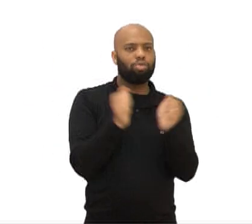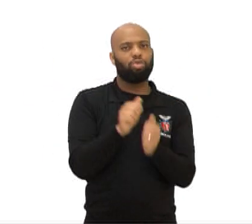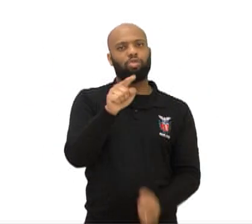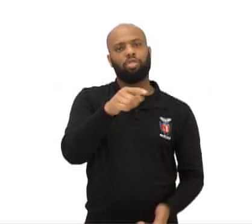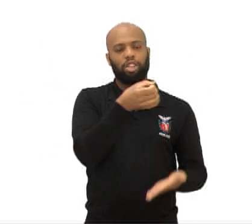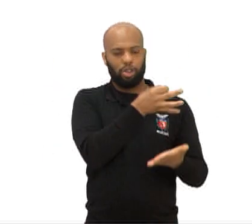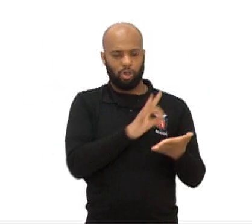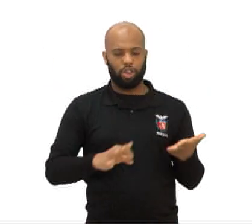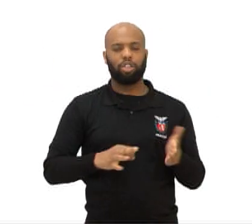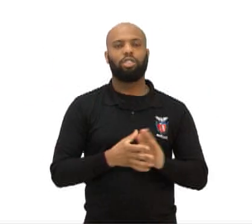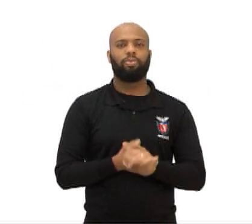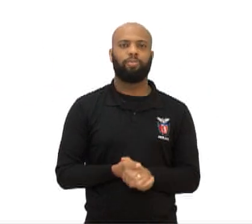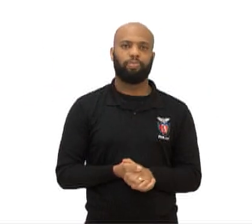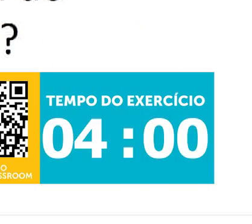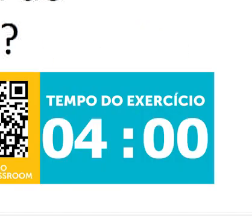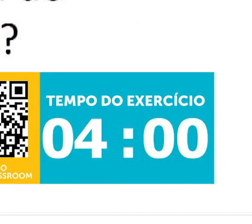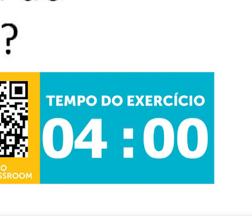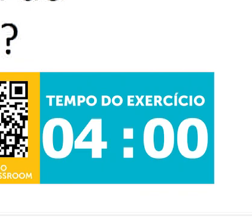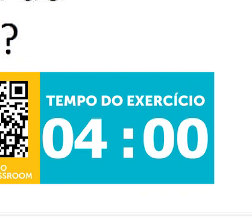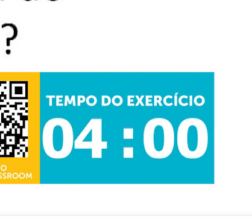gente corrige.